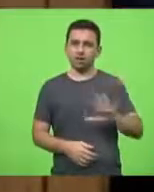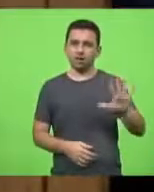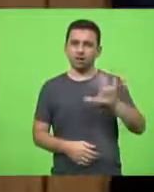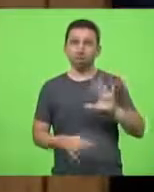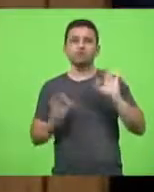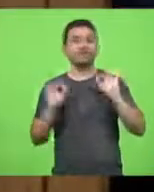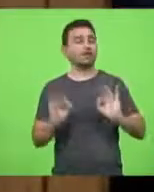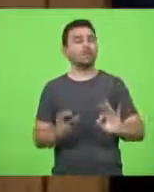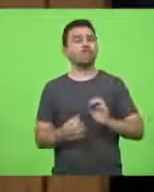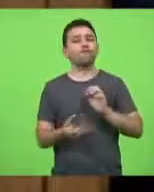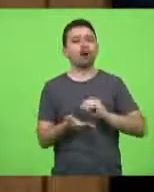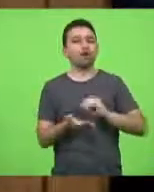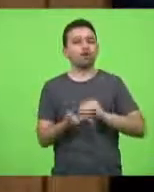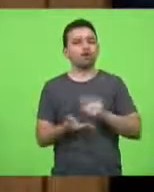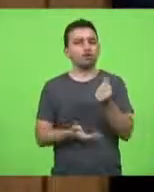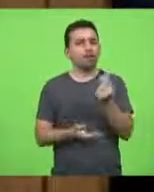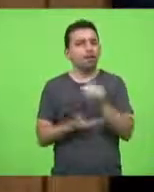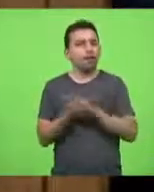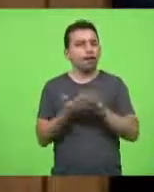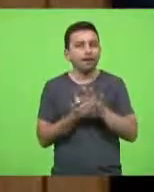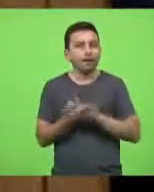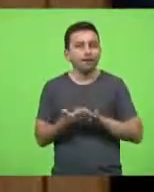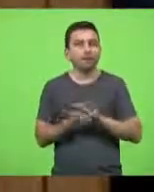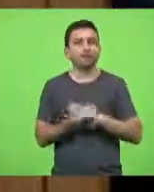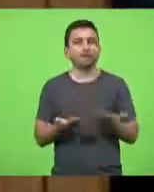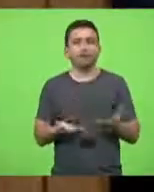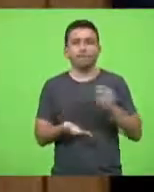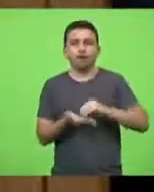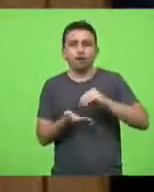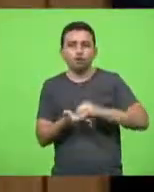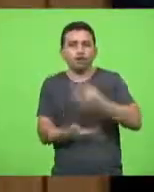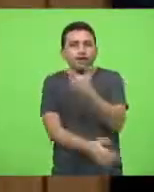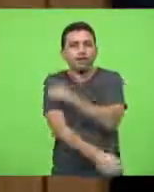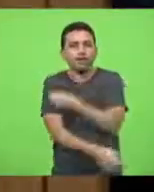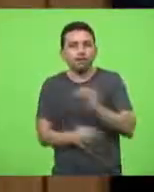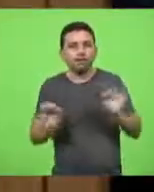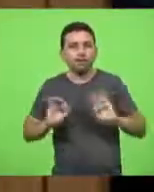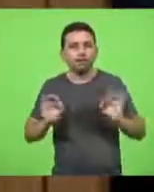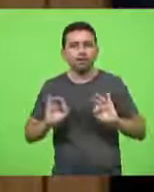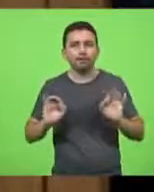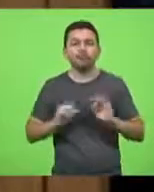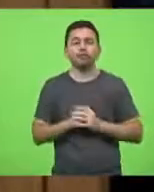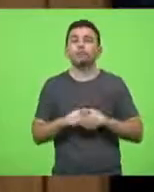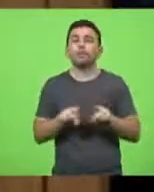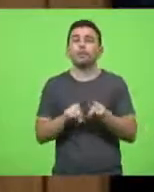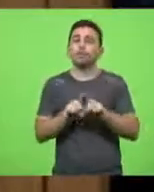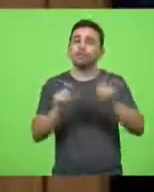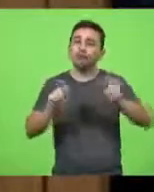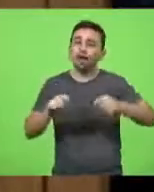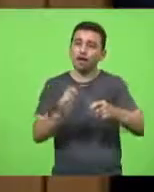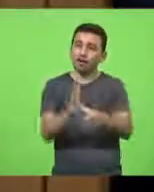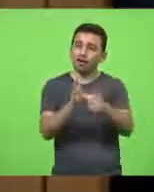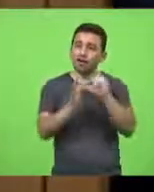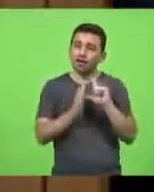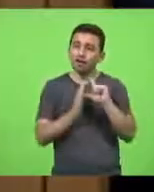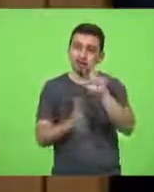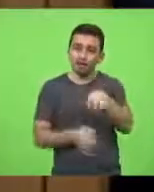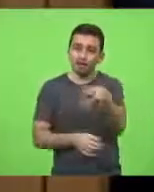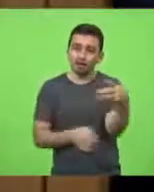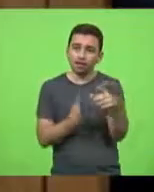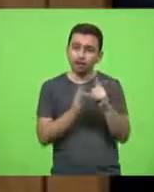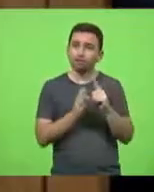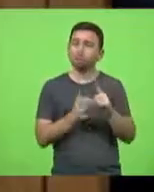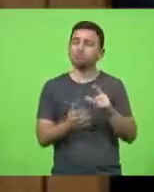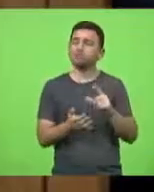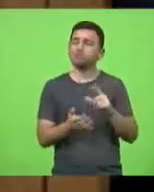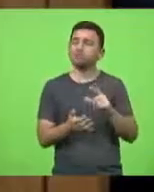faltou dinheiro, não faltou vacina e a gente vai poder até adiantar o calendário, se Deus quiser, e já